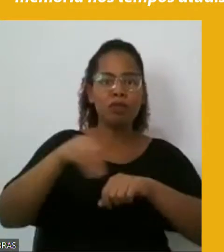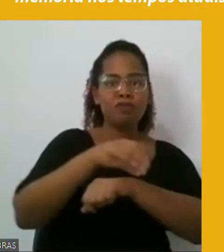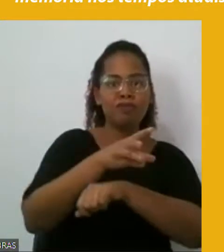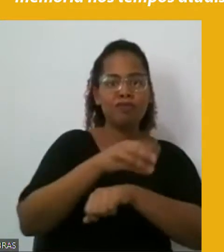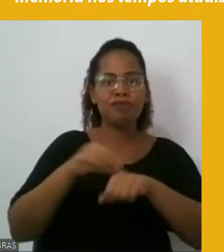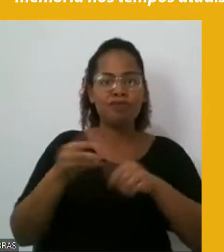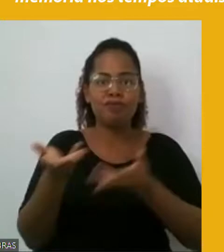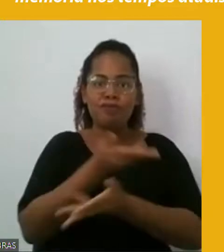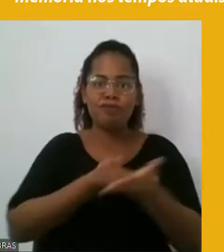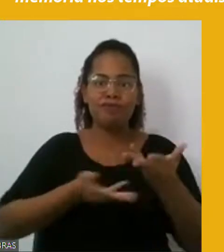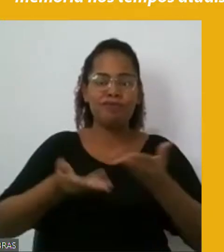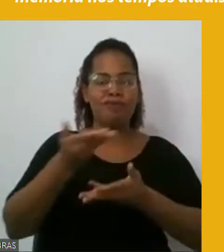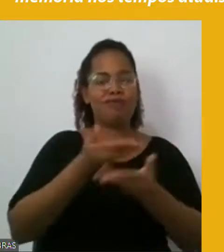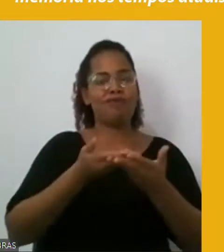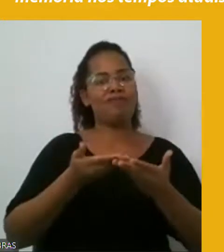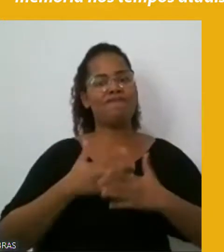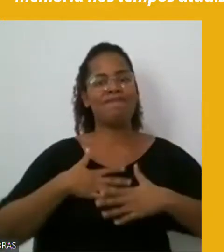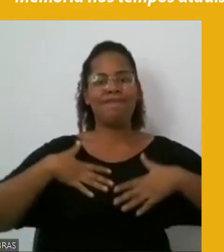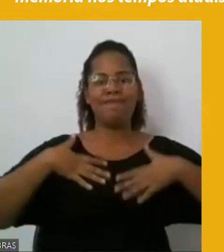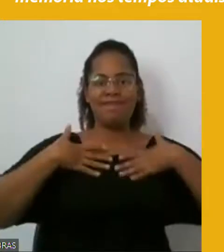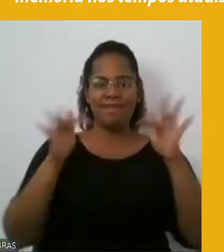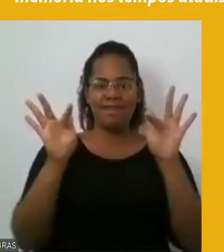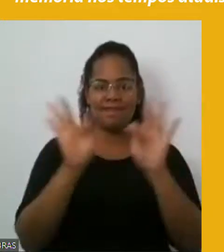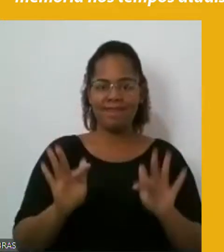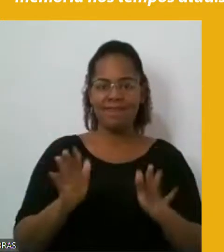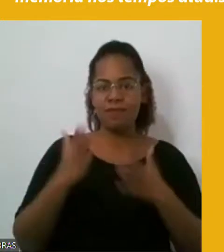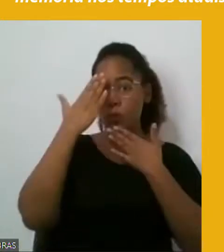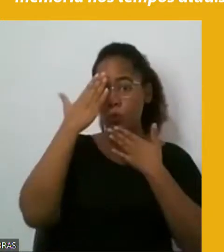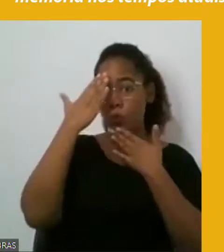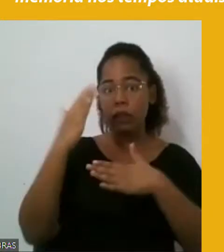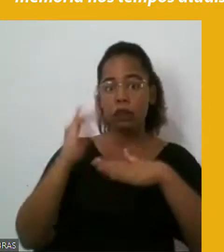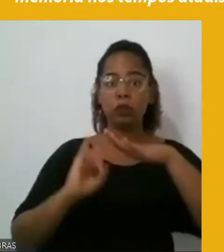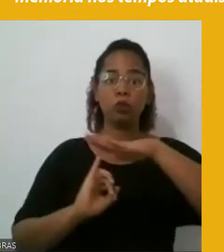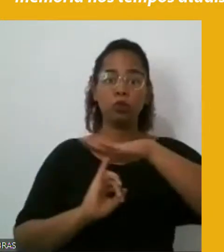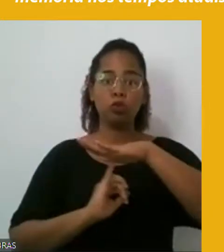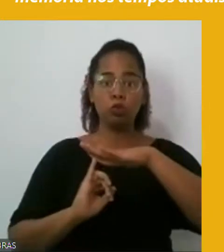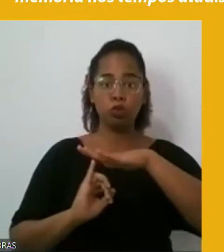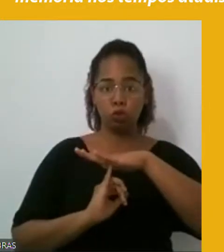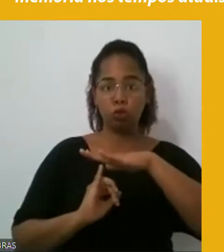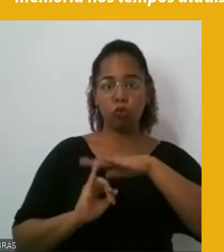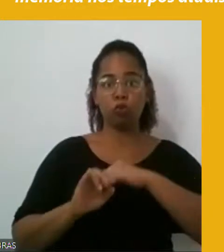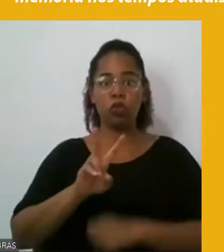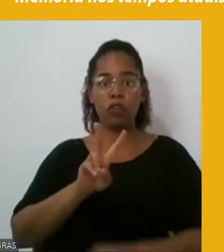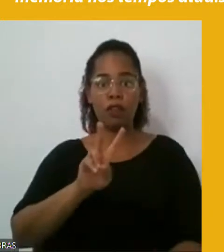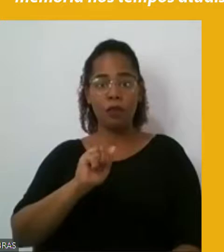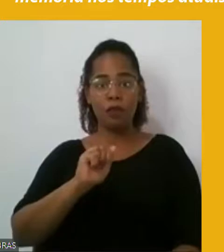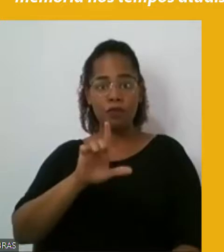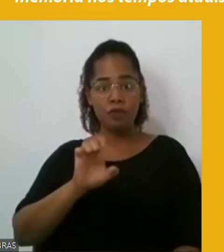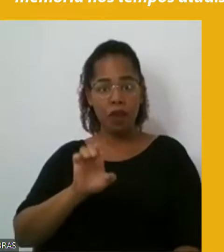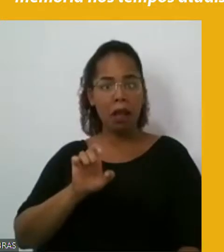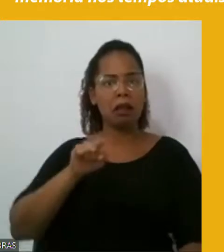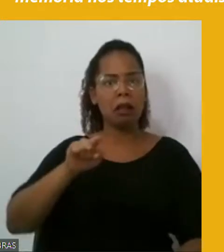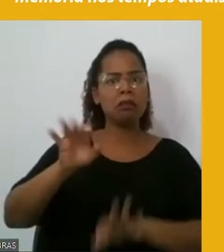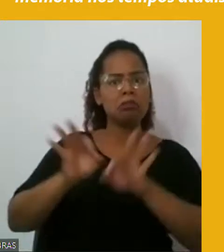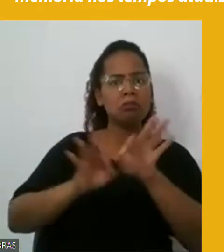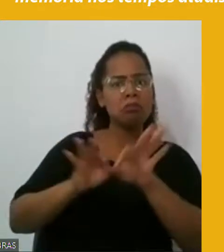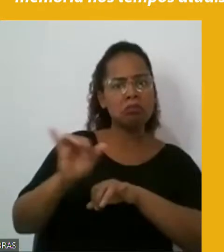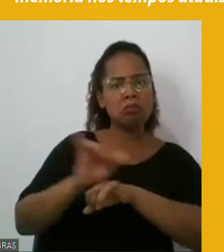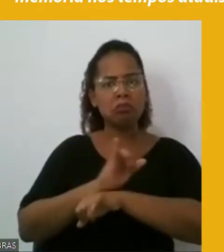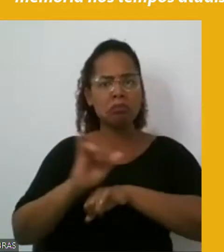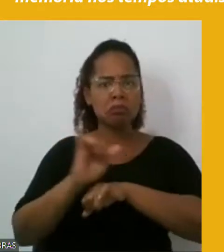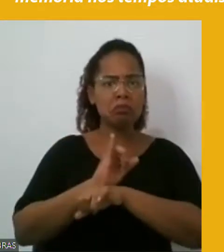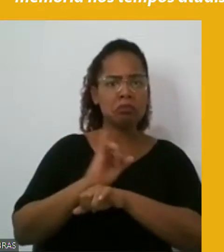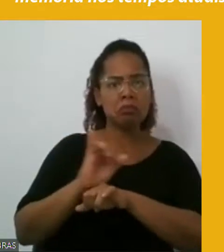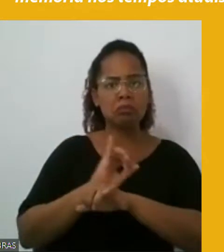de agradecer primeiro ao Instituto Cultural Vale, né, que está promovendo o evento, e aos quatro